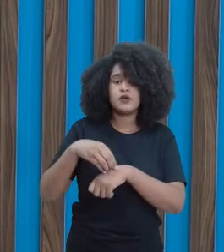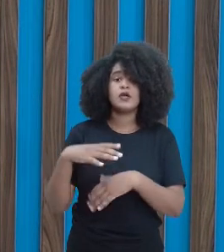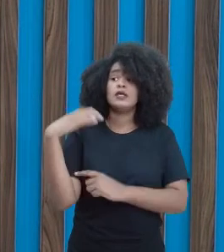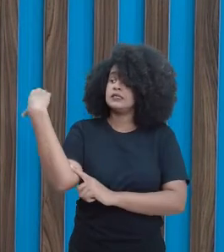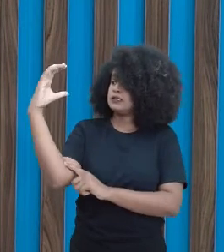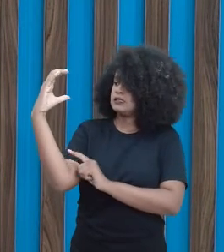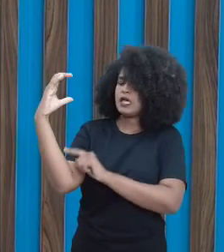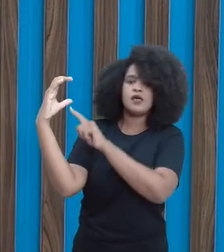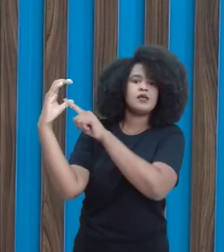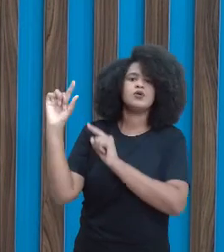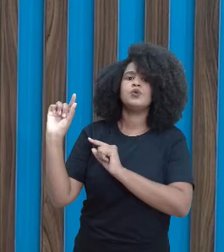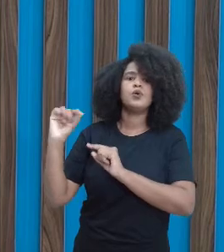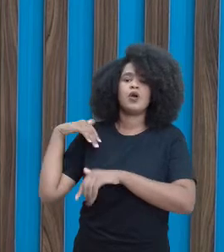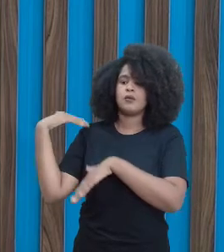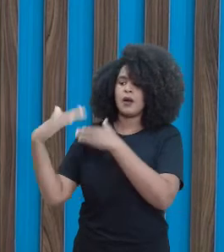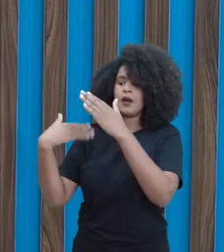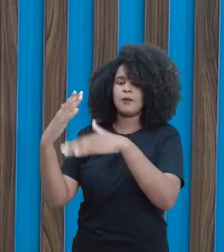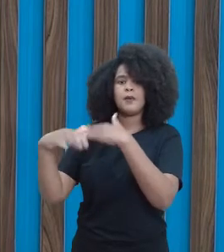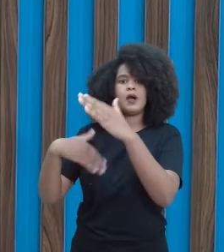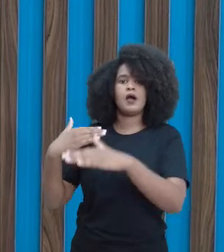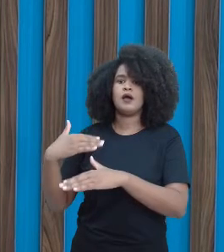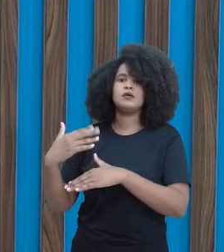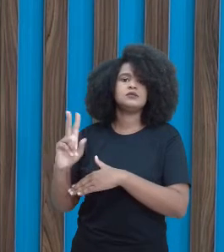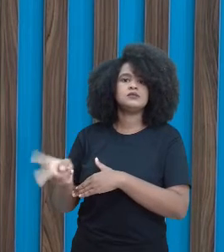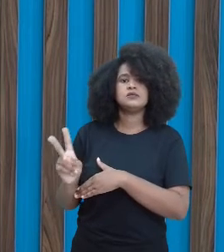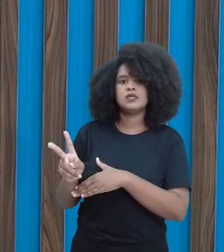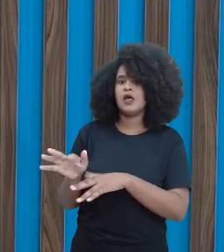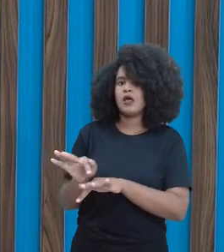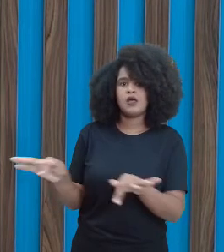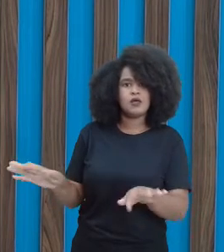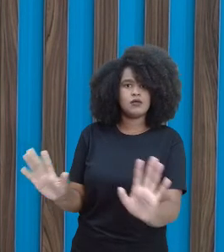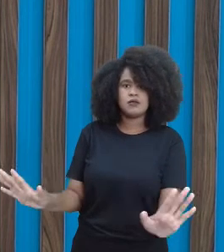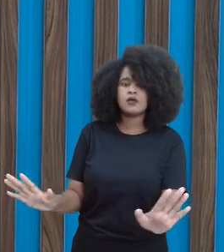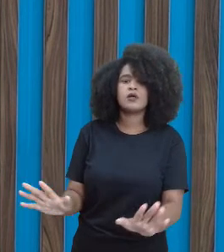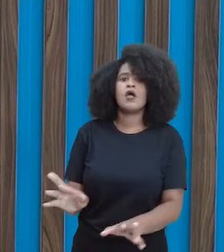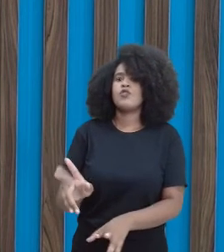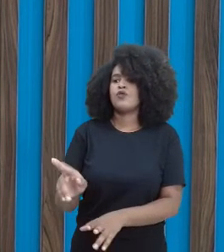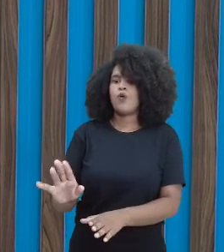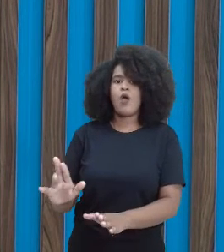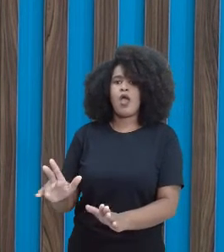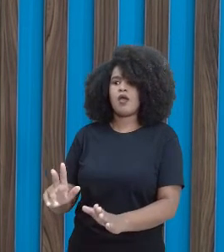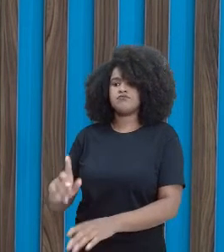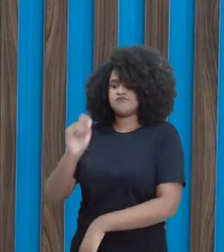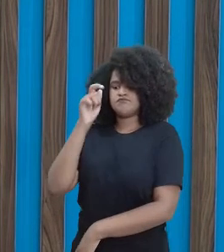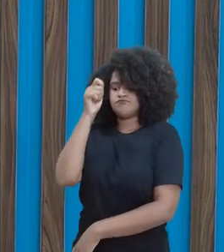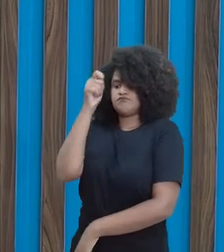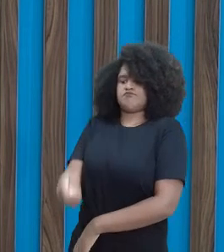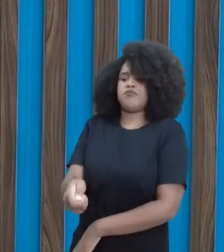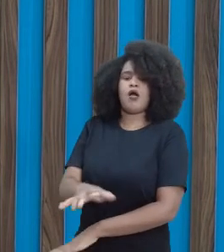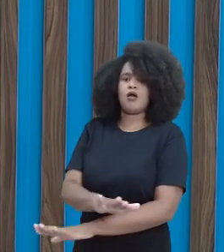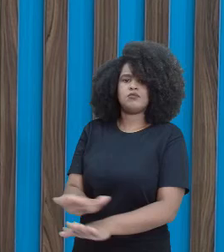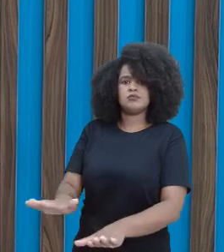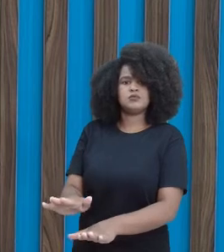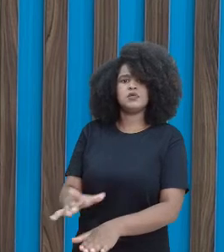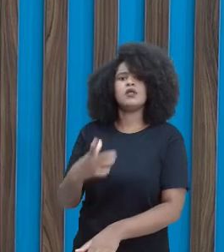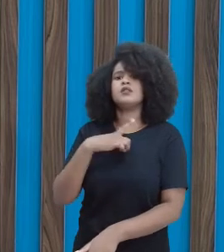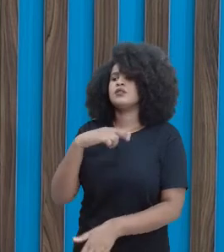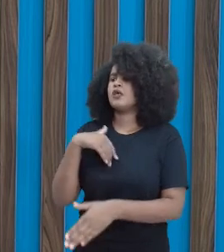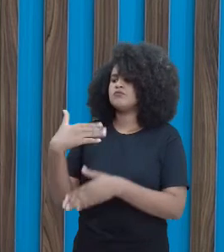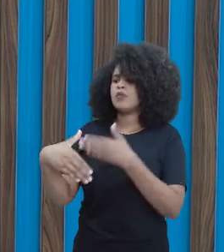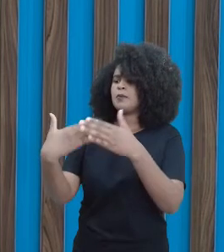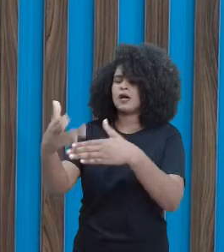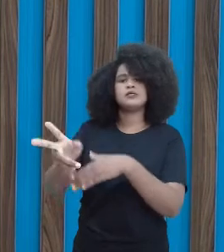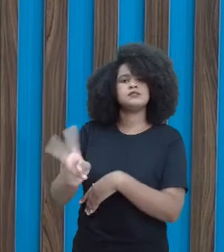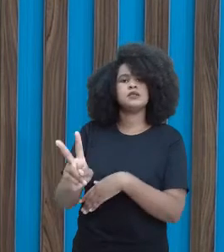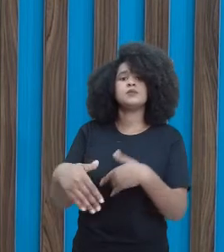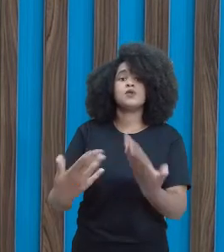como uma construção e reconstrução simples. Perfeito. Então, a ciência não tem um ponto final. A ciência tem reticência. E contamos